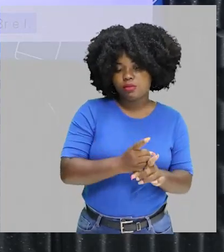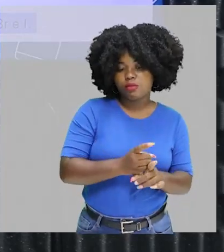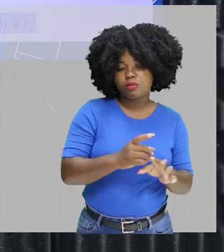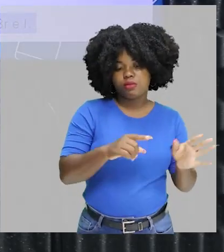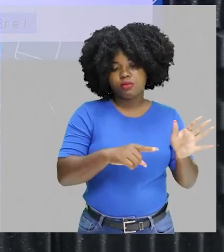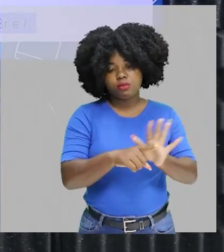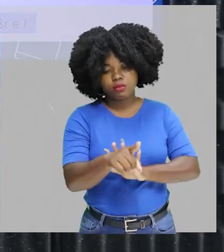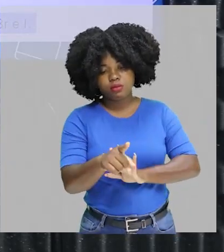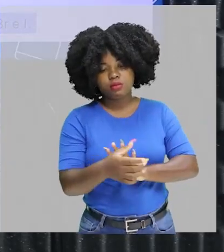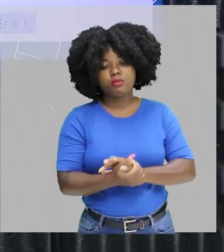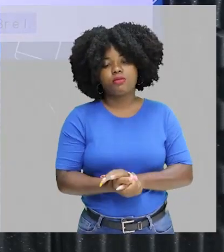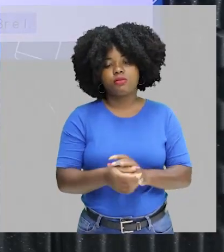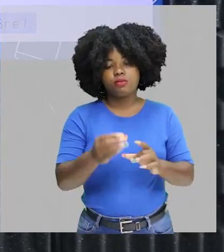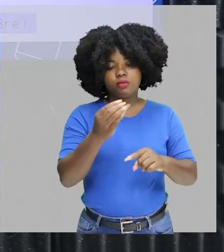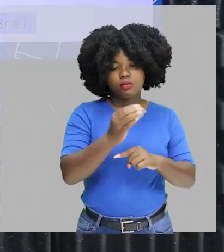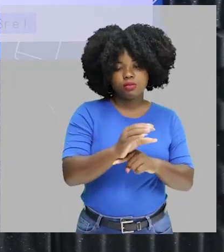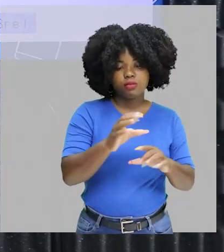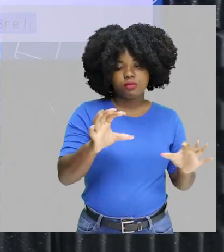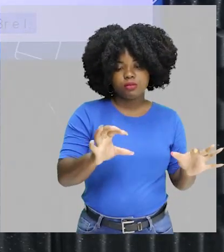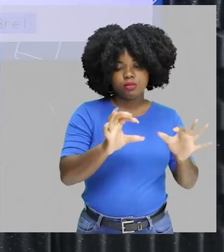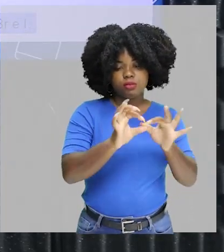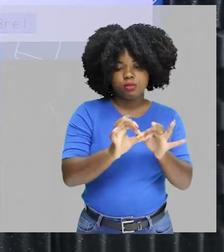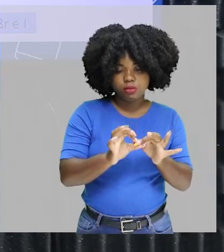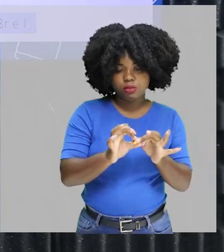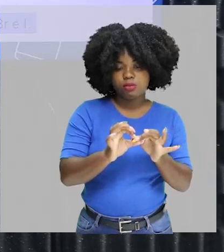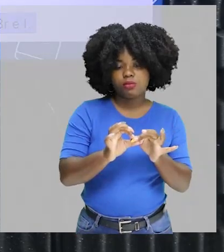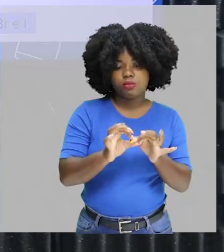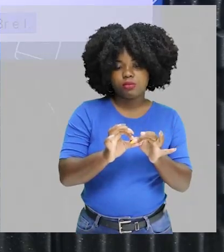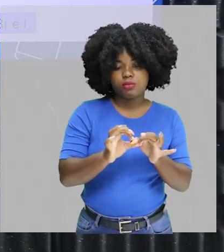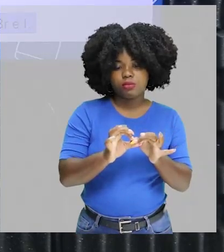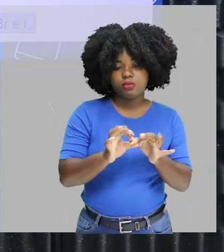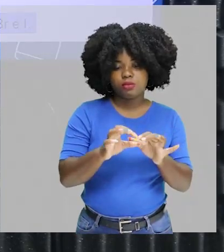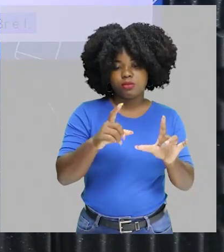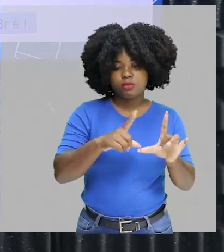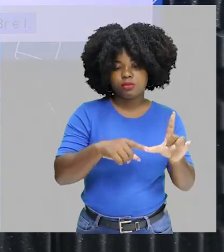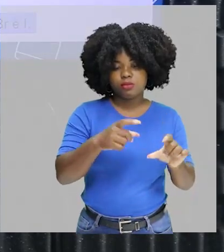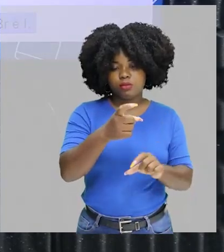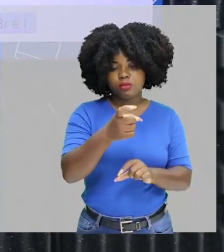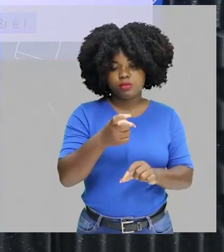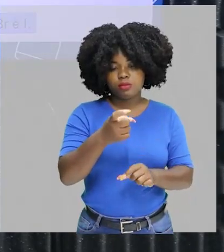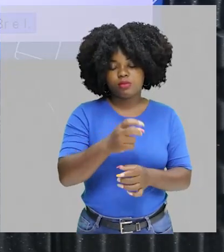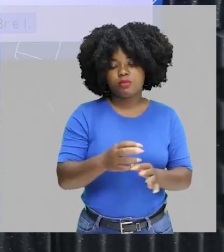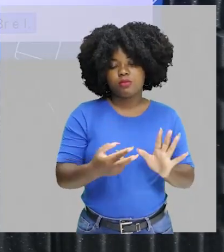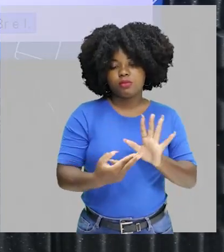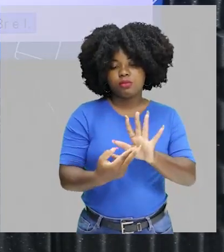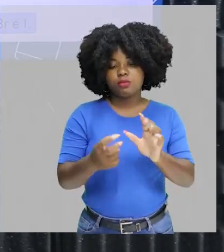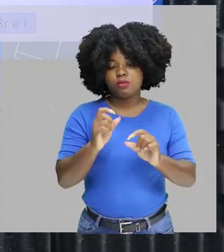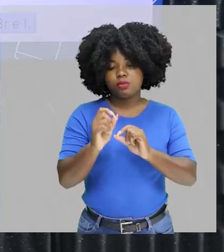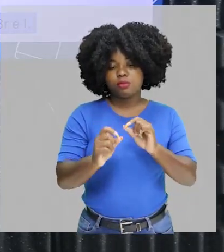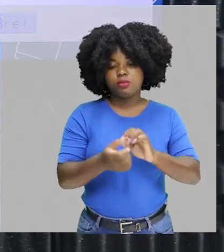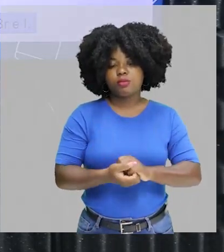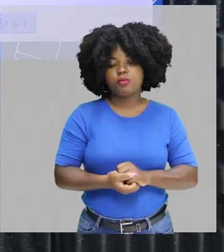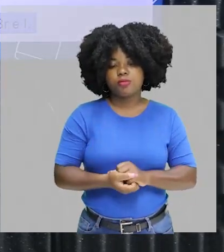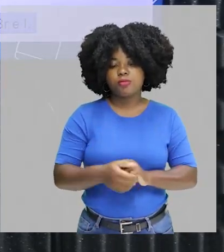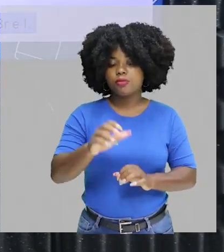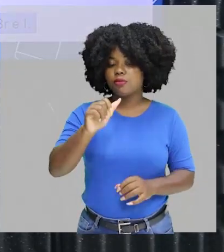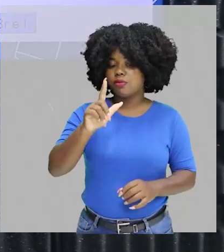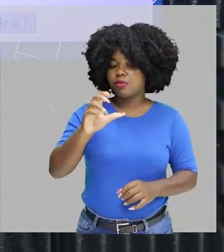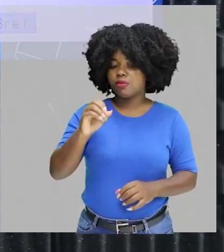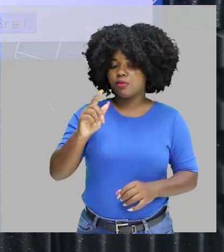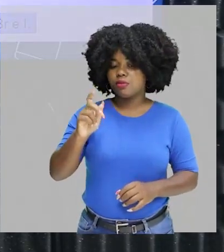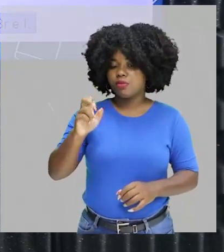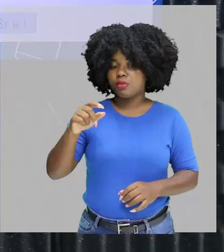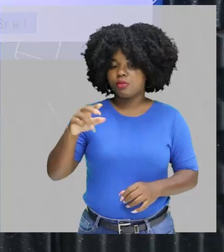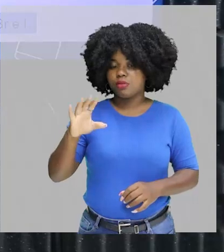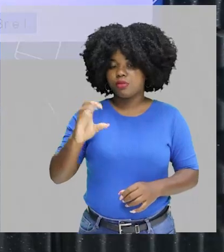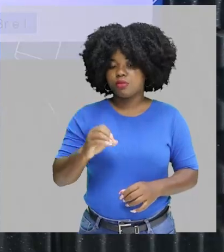questão, o carbono ligado a essa letra X, esse X está representando halogênios, que